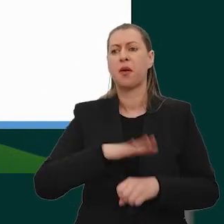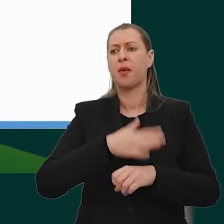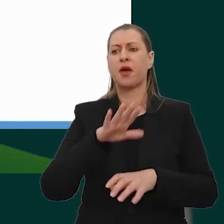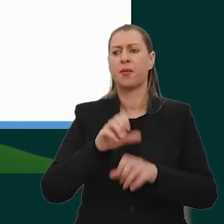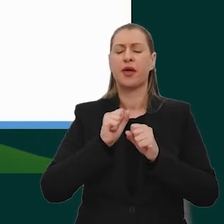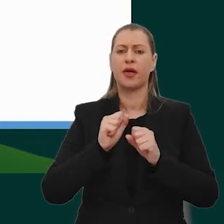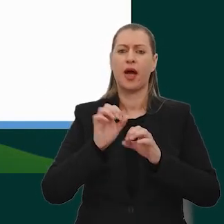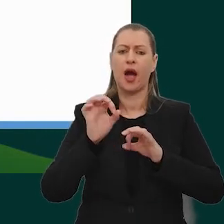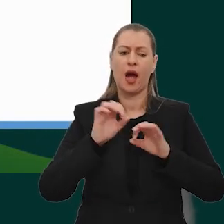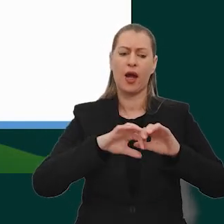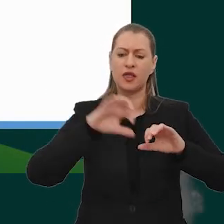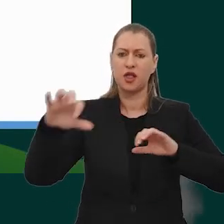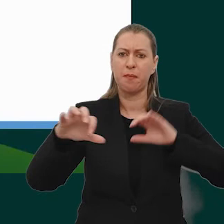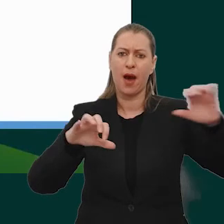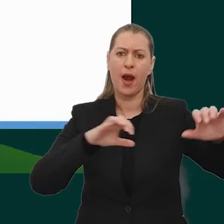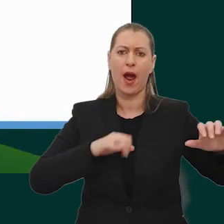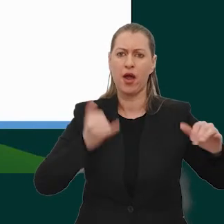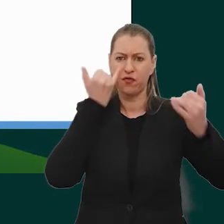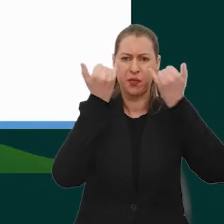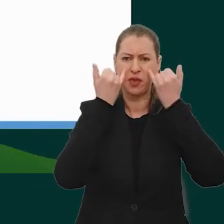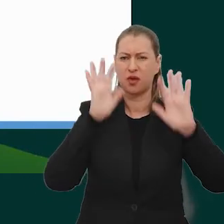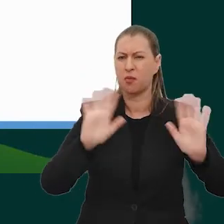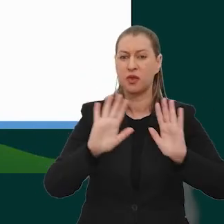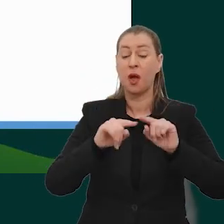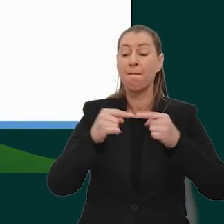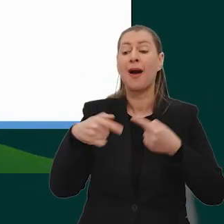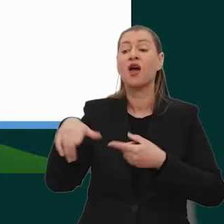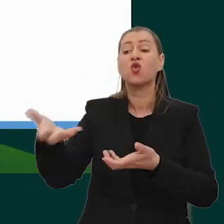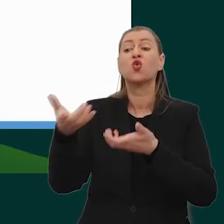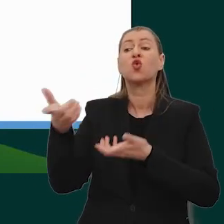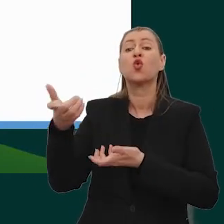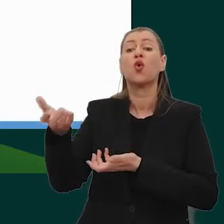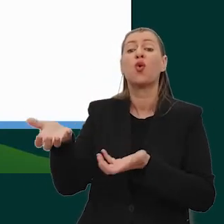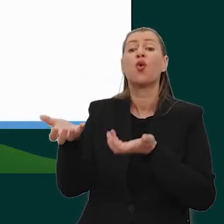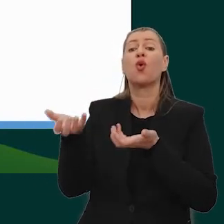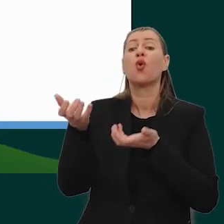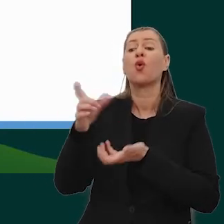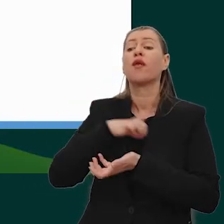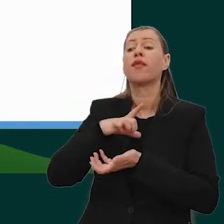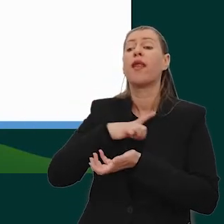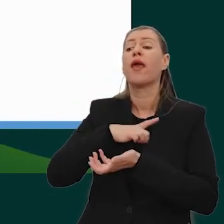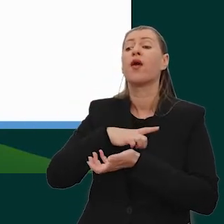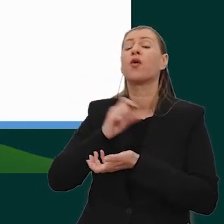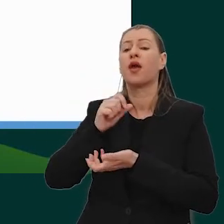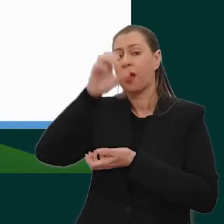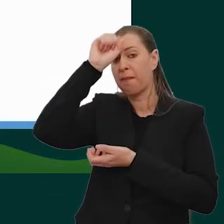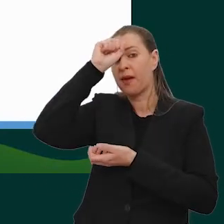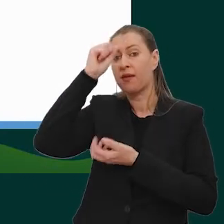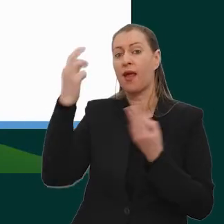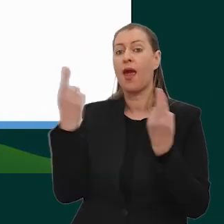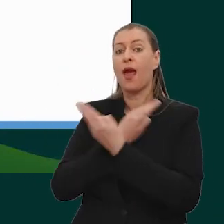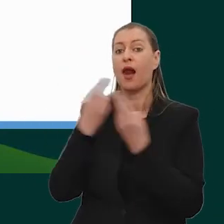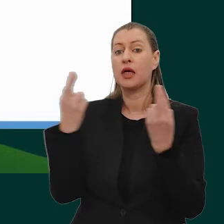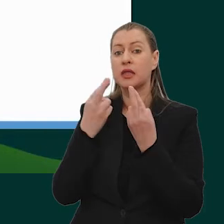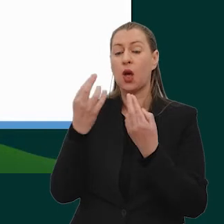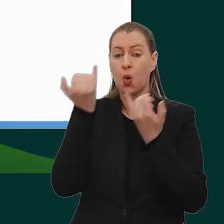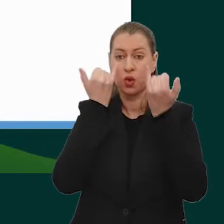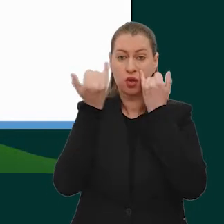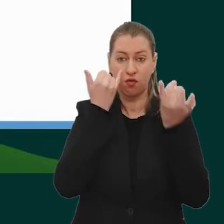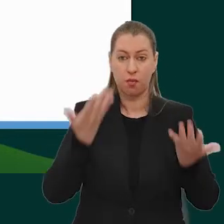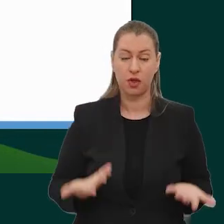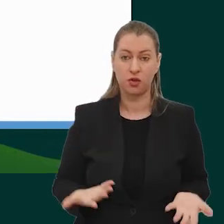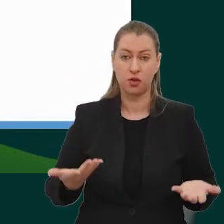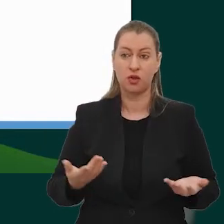ficar dividindo as informações, mas eu preciso que tu aprenda as informações com relação. Então, o que ele fez? Ele